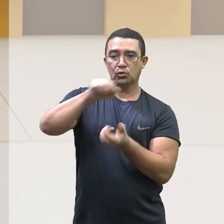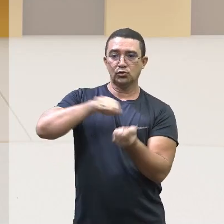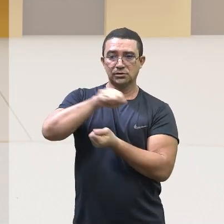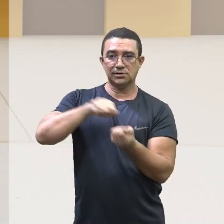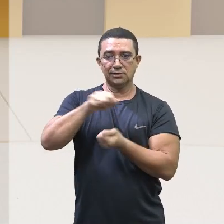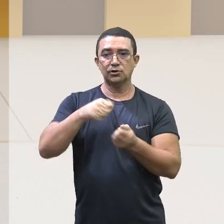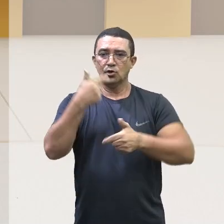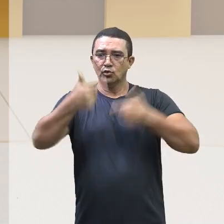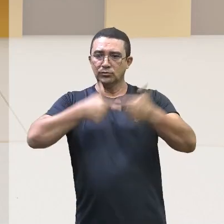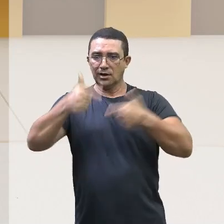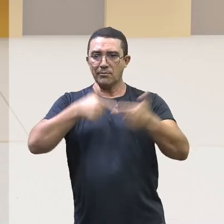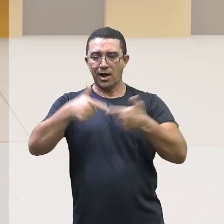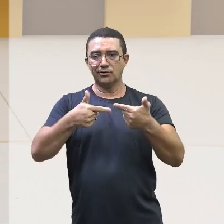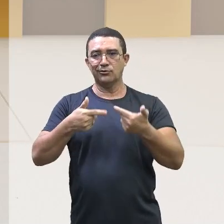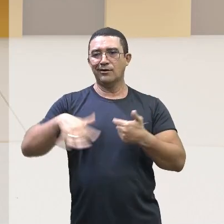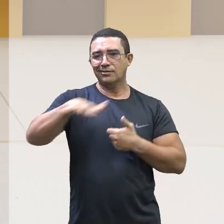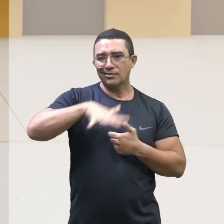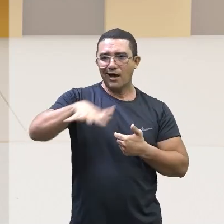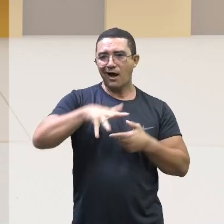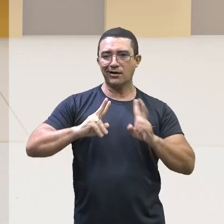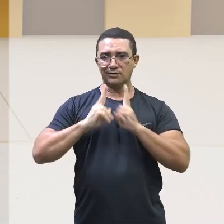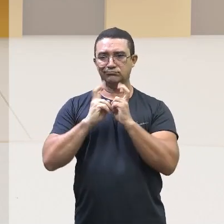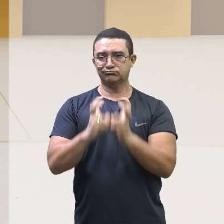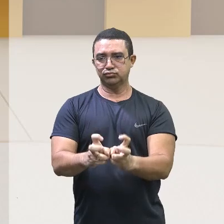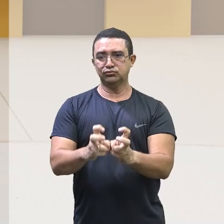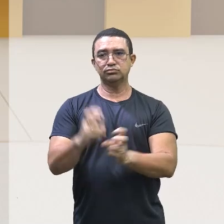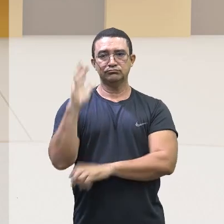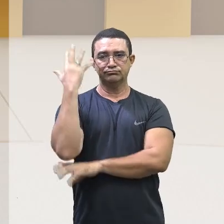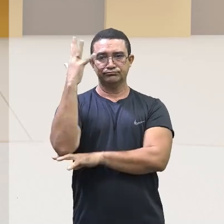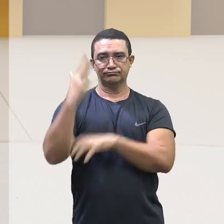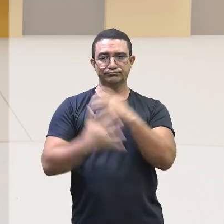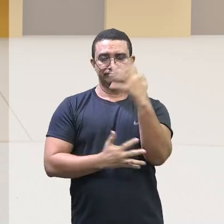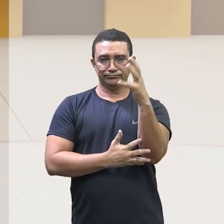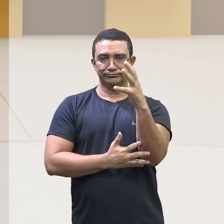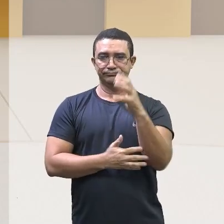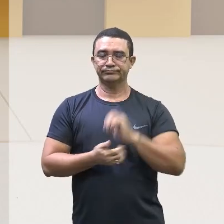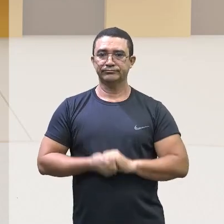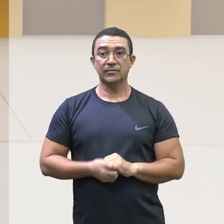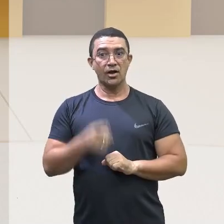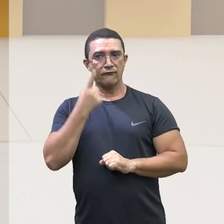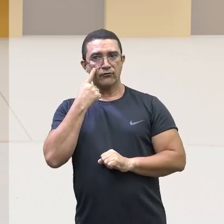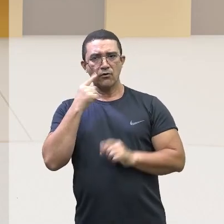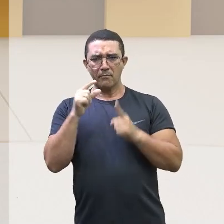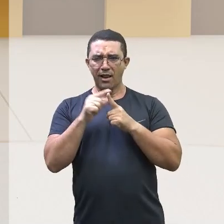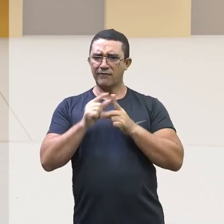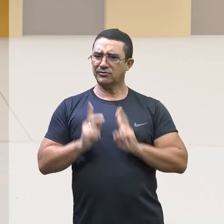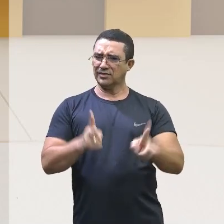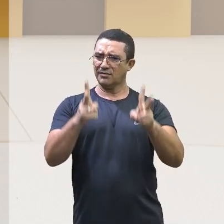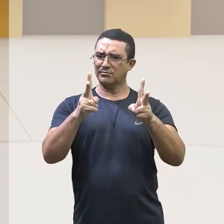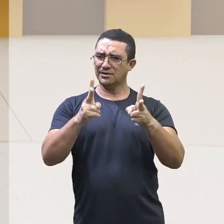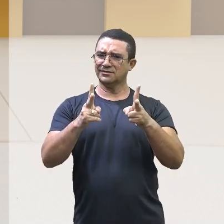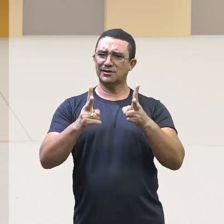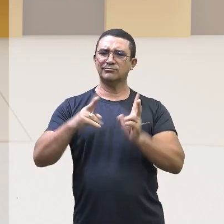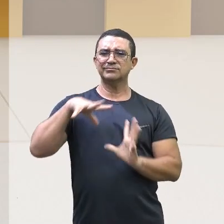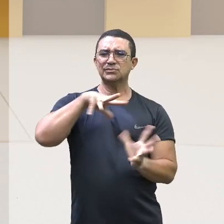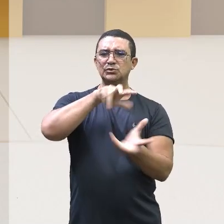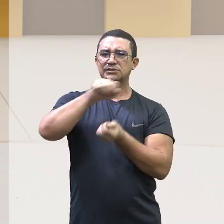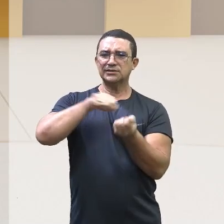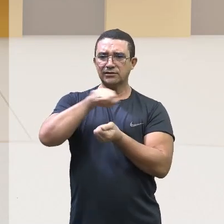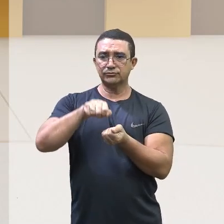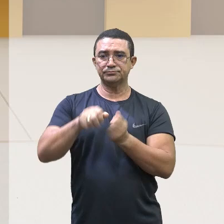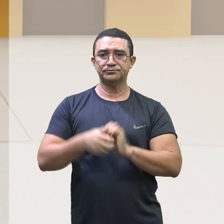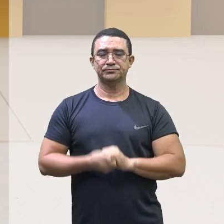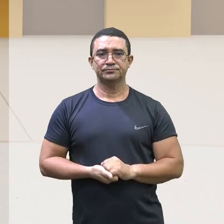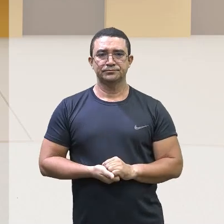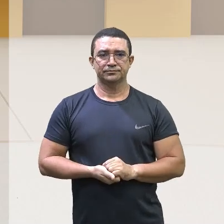das atividades. Já percebeu que a palavra sustentabilidade está sempre ali, professor? Vai caminhando aí, ó. E um outro trabalho, pessoal,